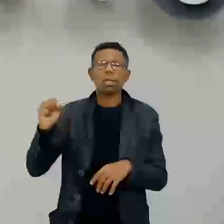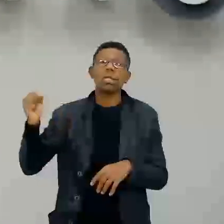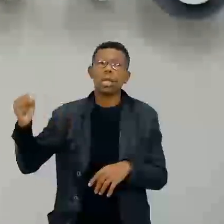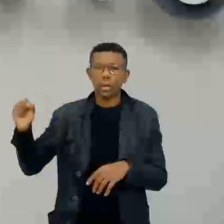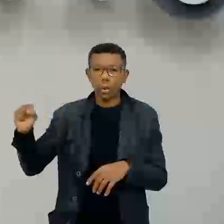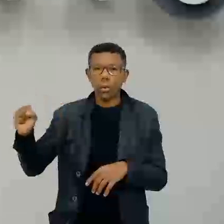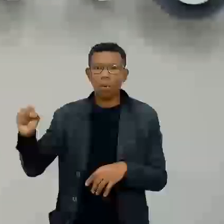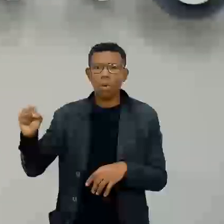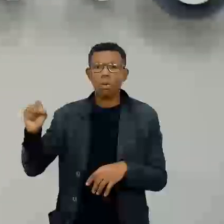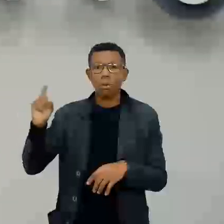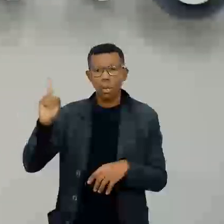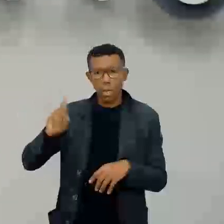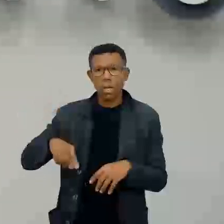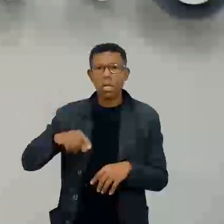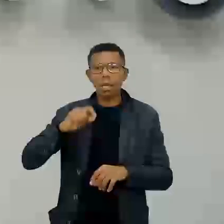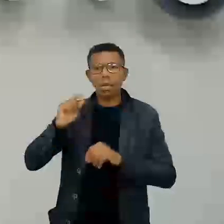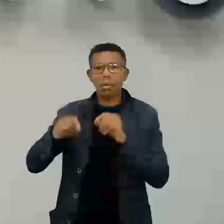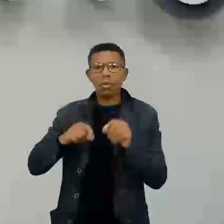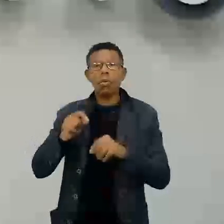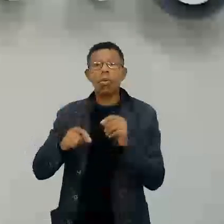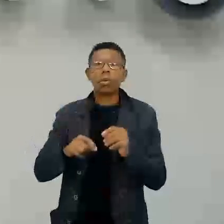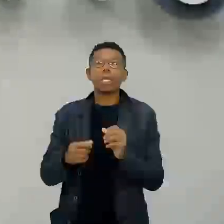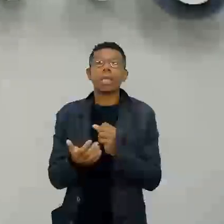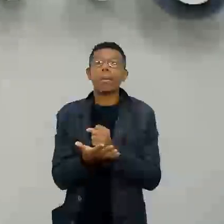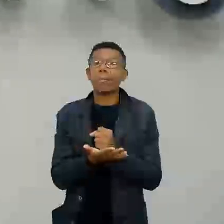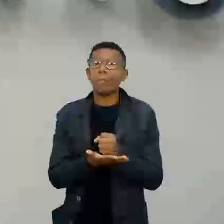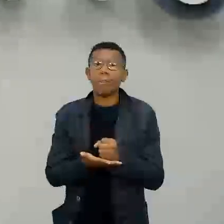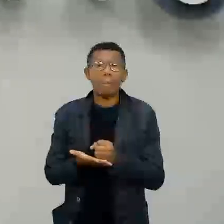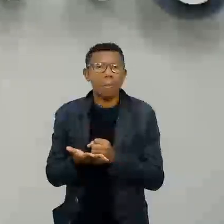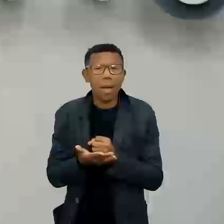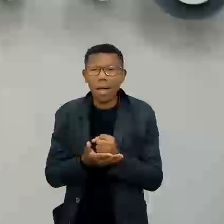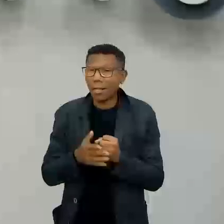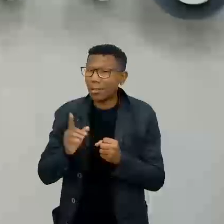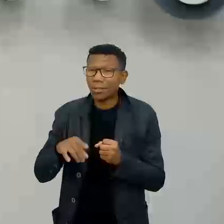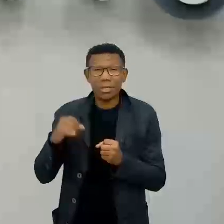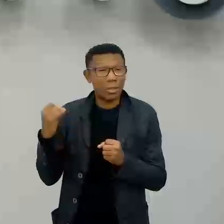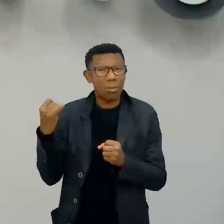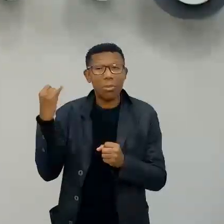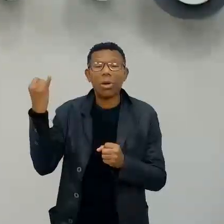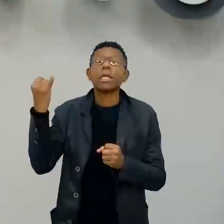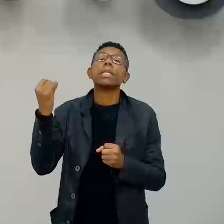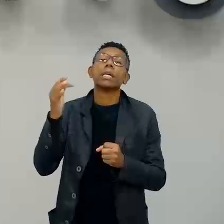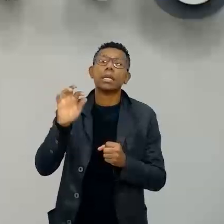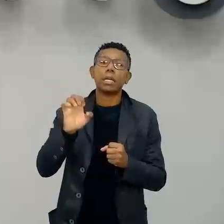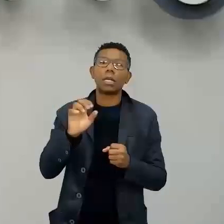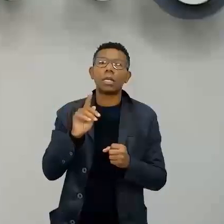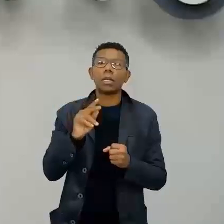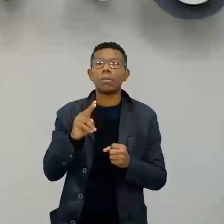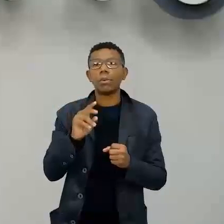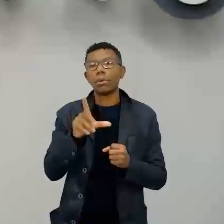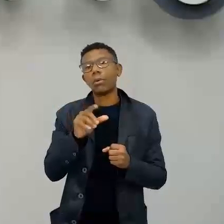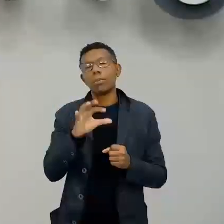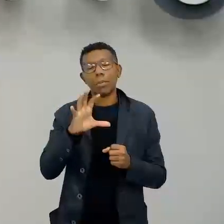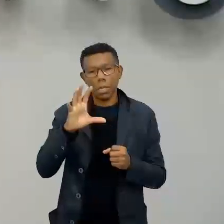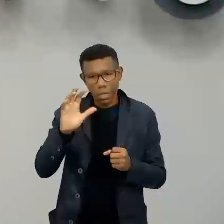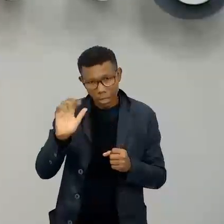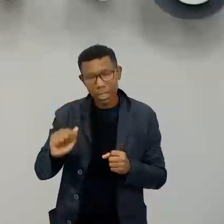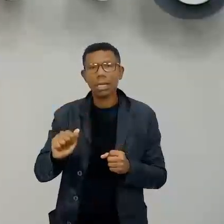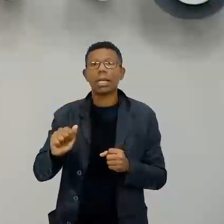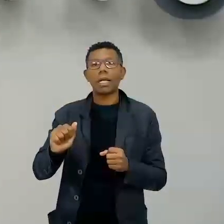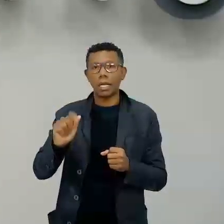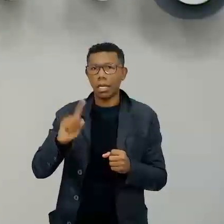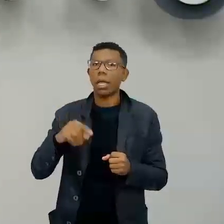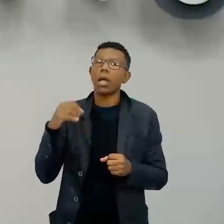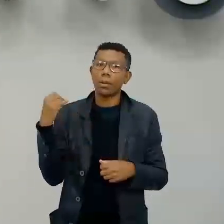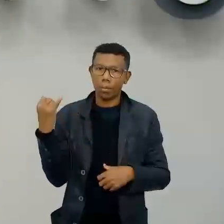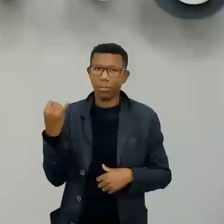1988, que aí ortogou, né, princípios básicos, né, e fundamentais da nossa República, que cabe aqui, né, sempre louvá-los,